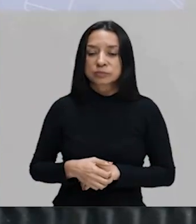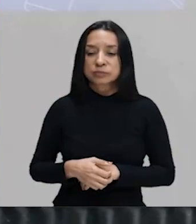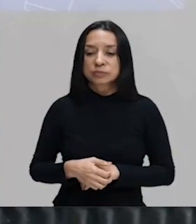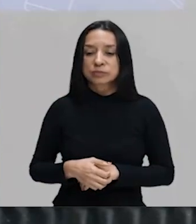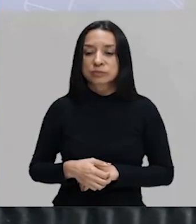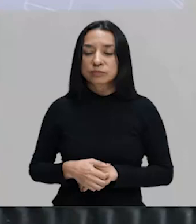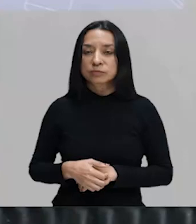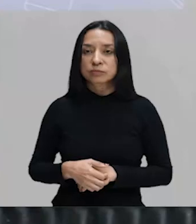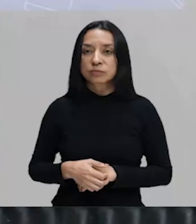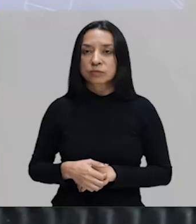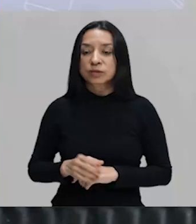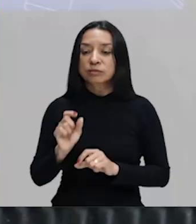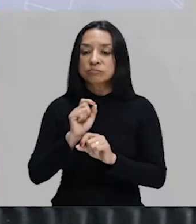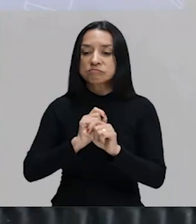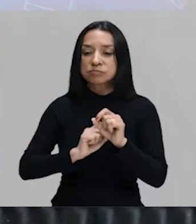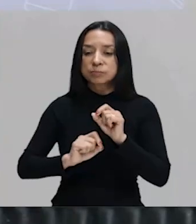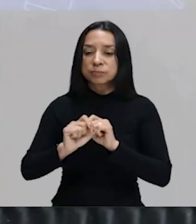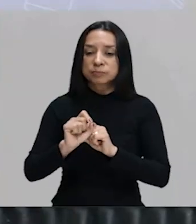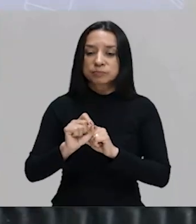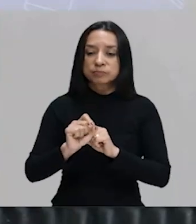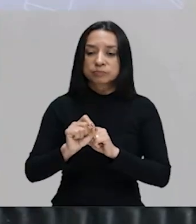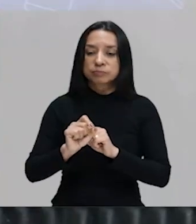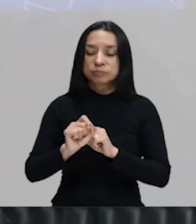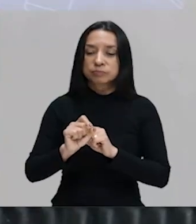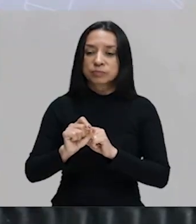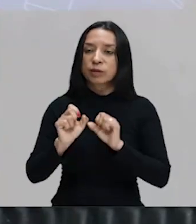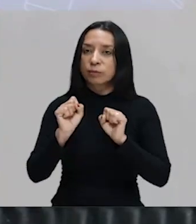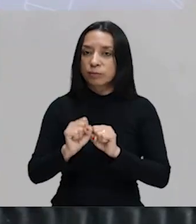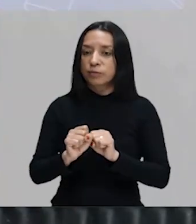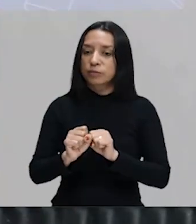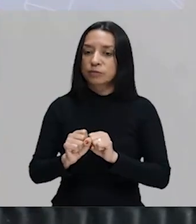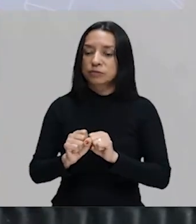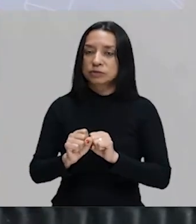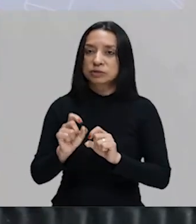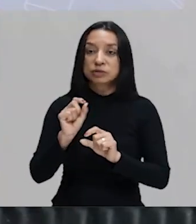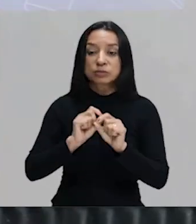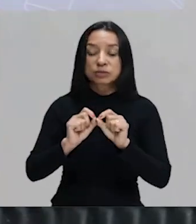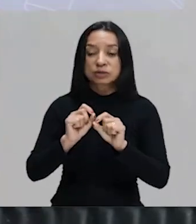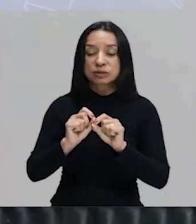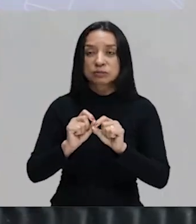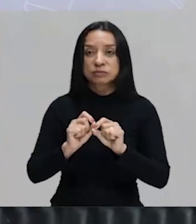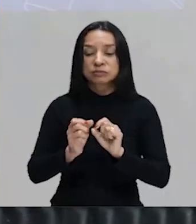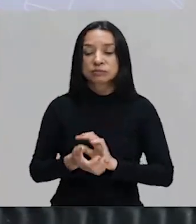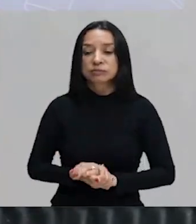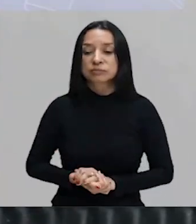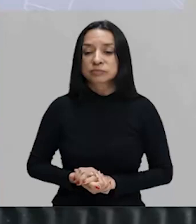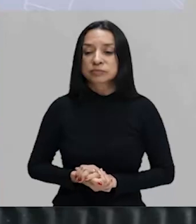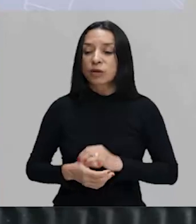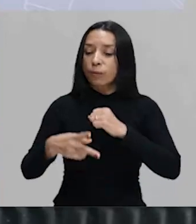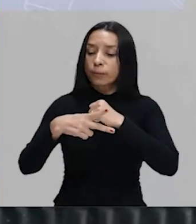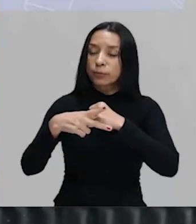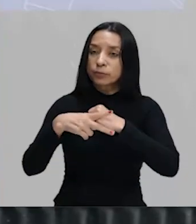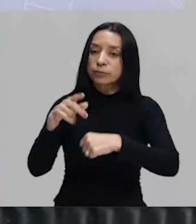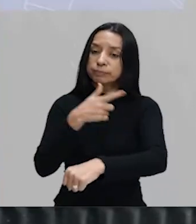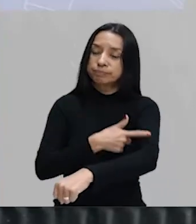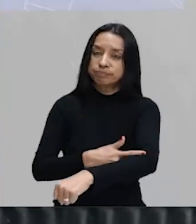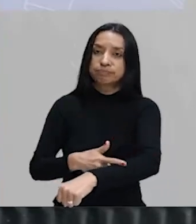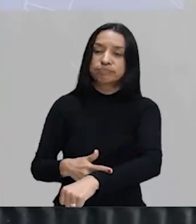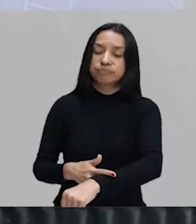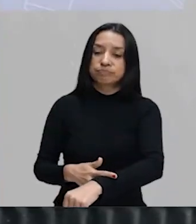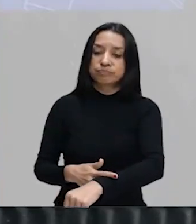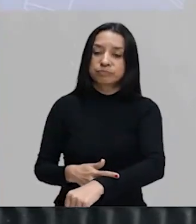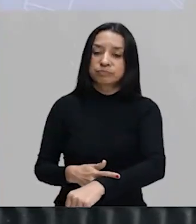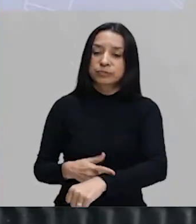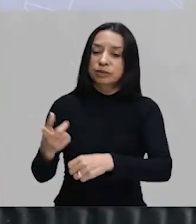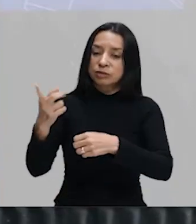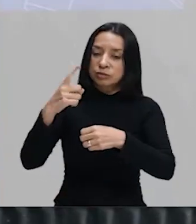e isso pode ser considerado um pronome de tratamento. Vou